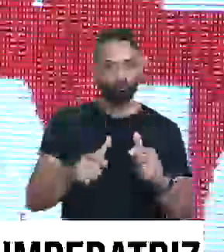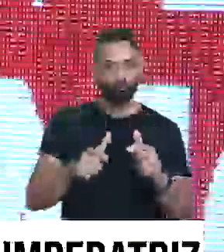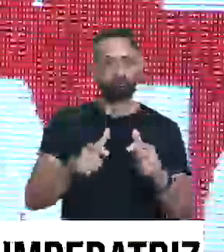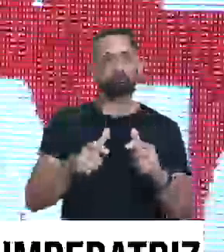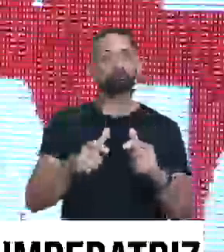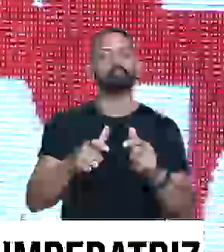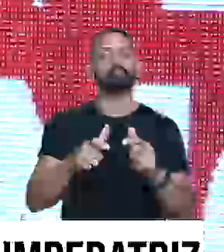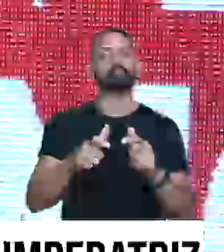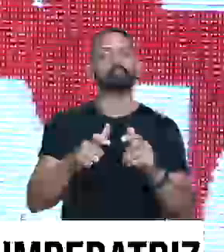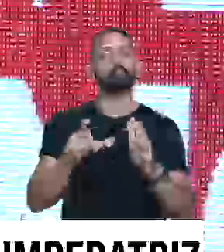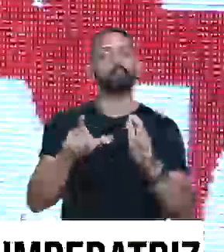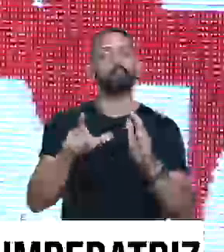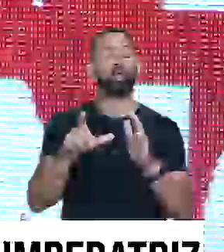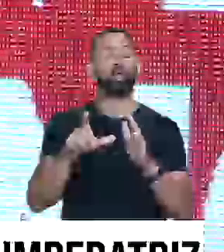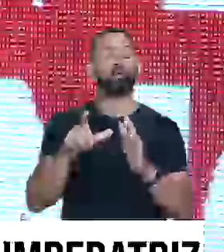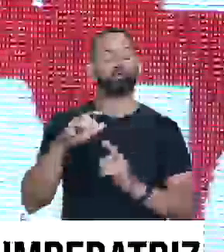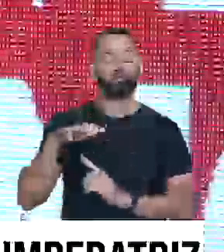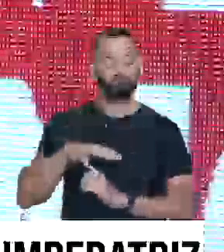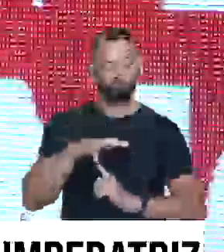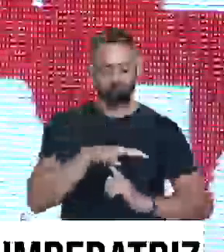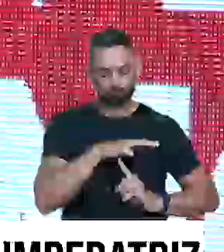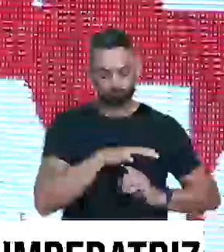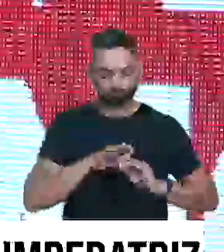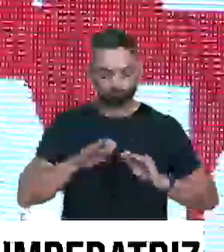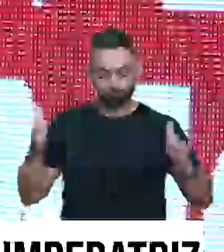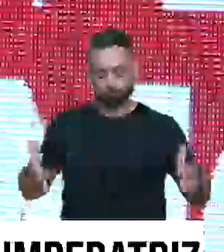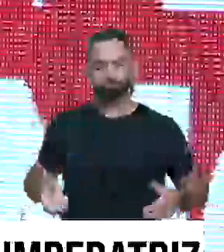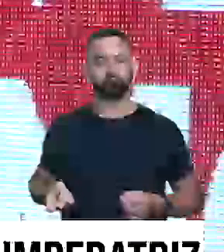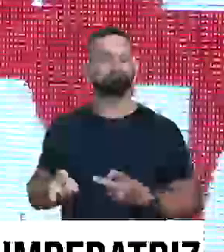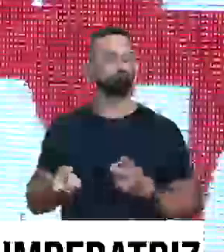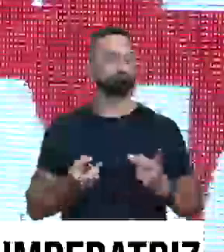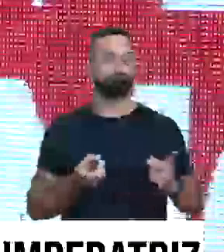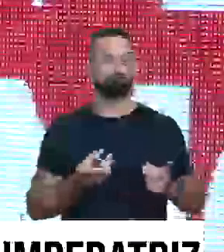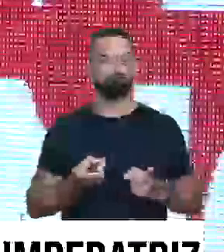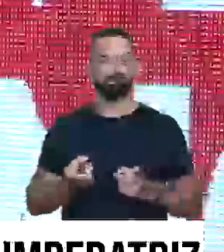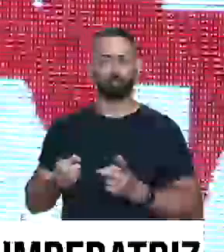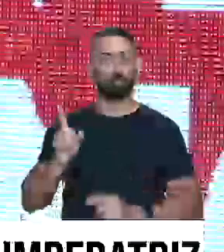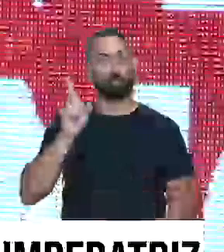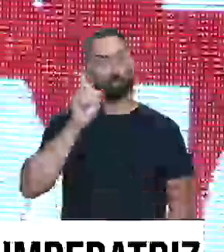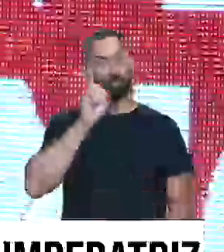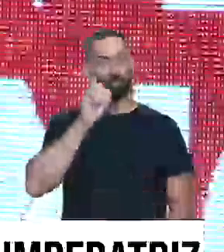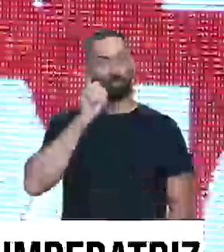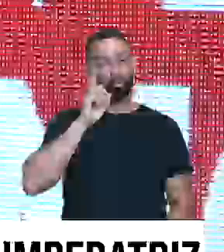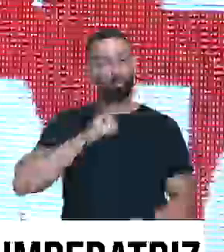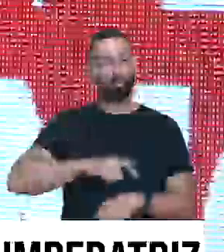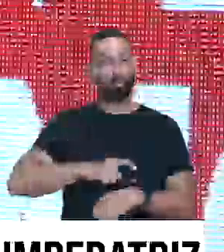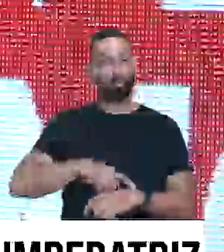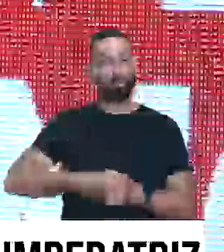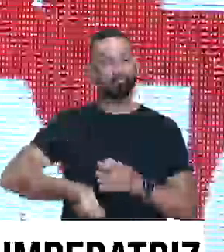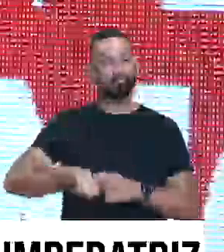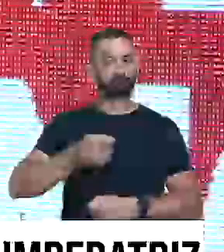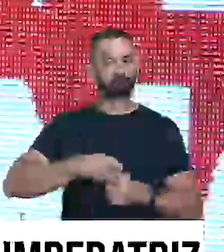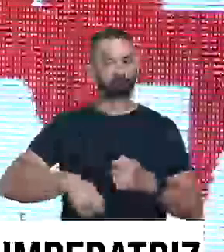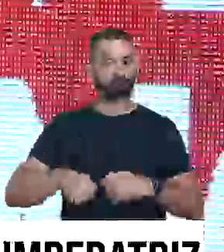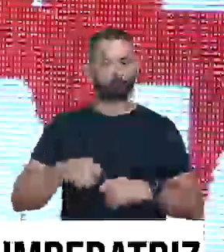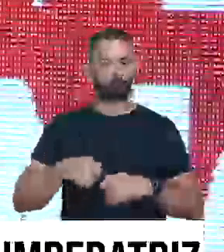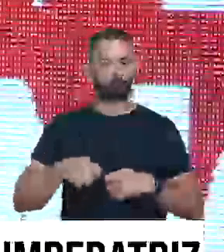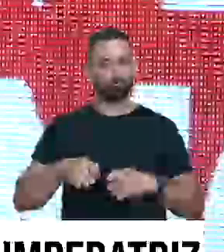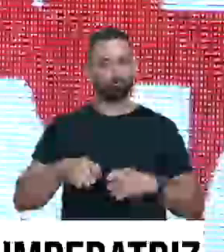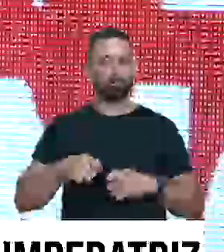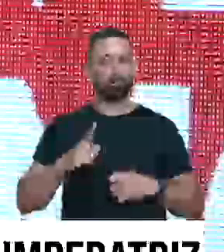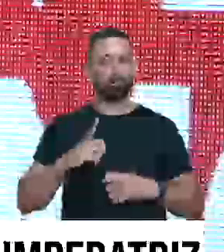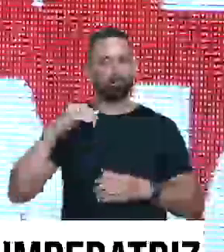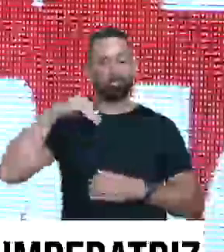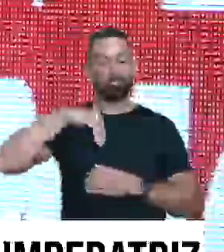fixos. Aqueles comerciantes informais que montam as banquinhas e ficam lá todos os dias em horário comercial. Isso